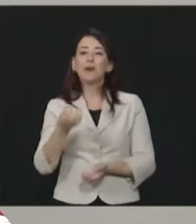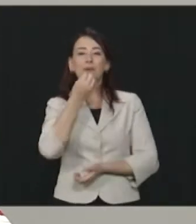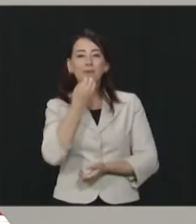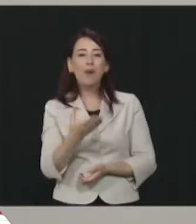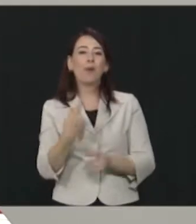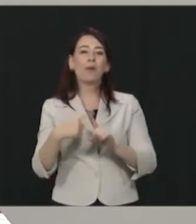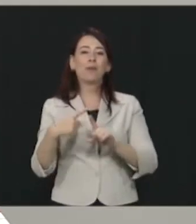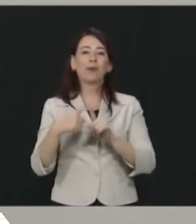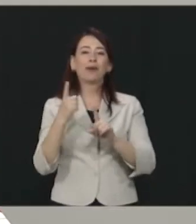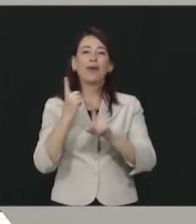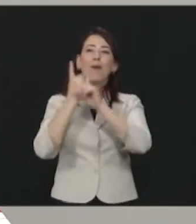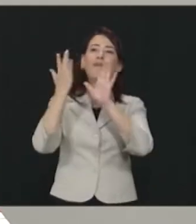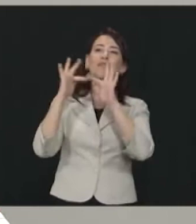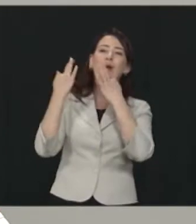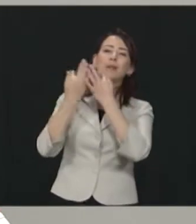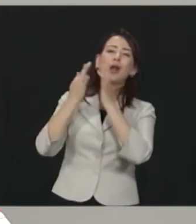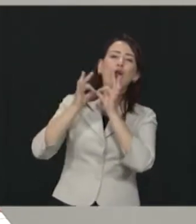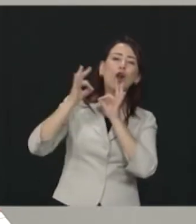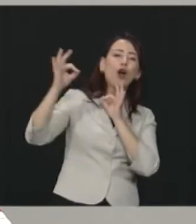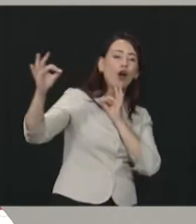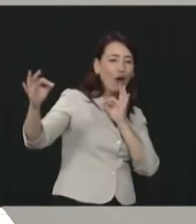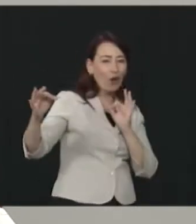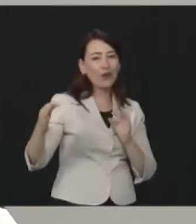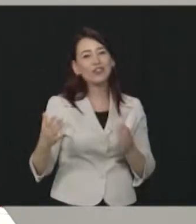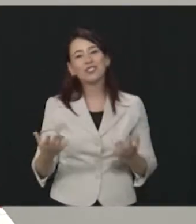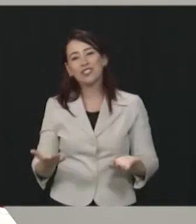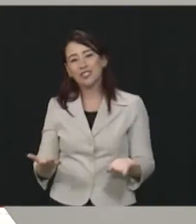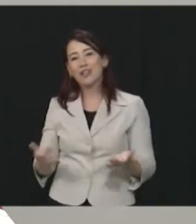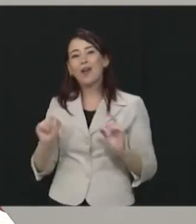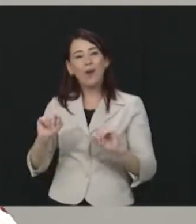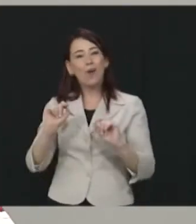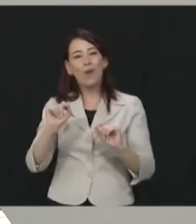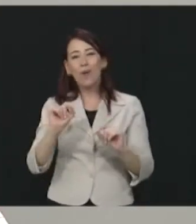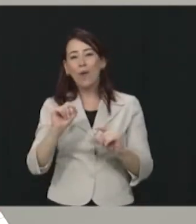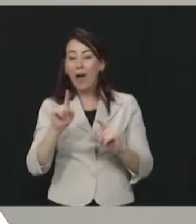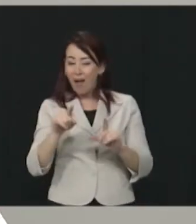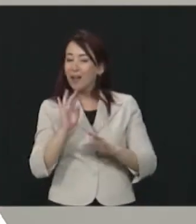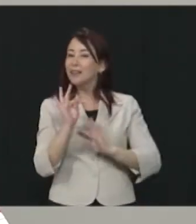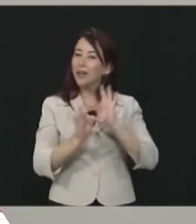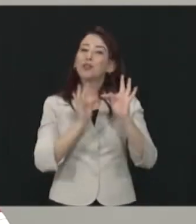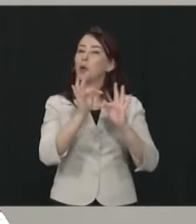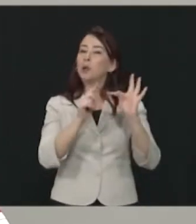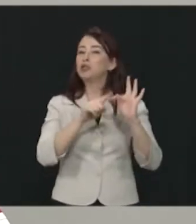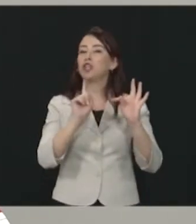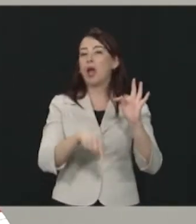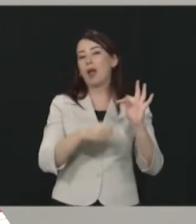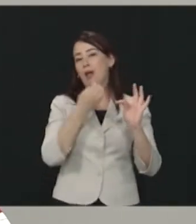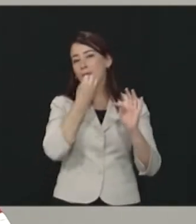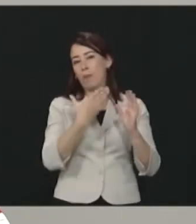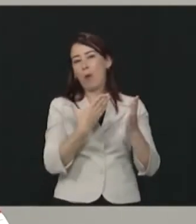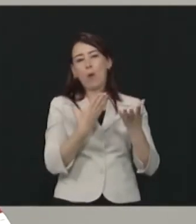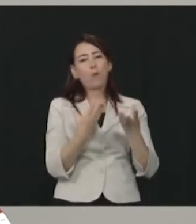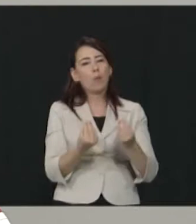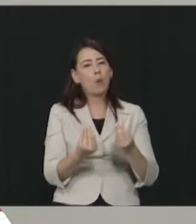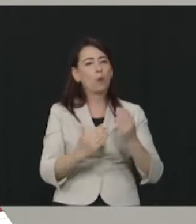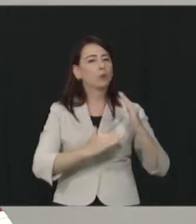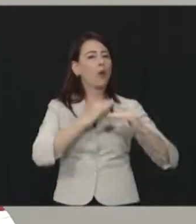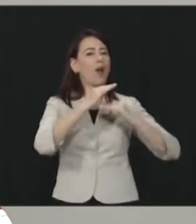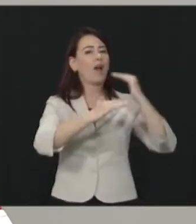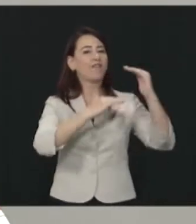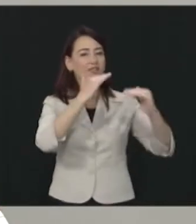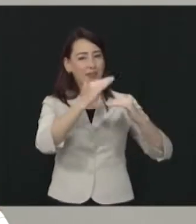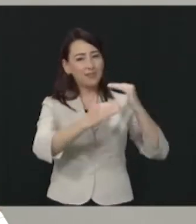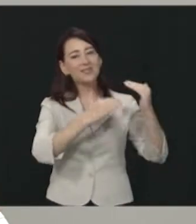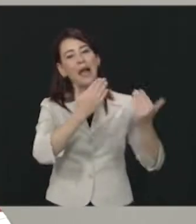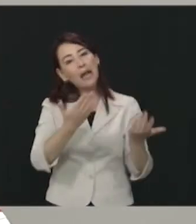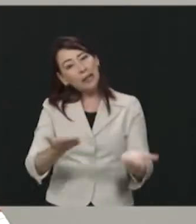longe, então... Eu acho fora de série, uma tecnologia muito avançada e que eu